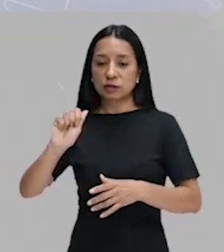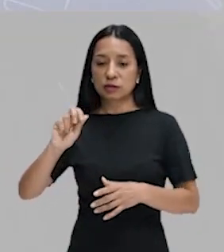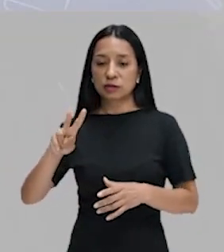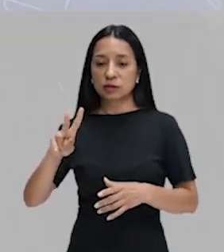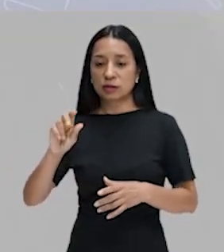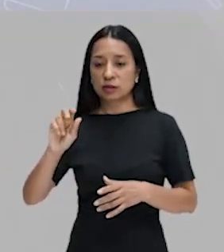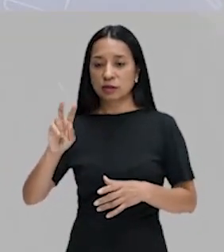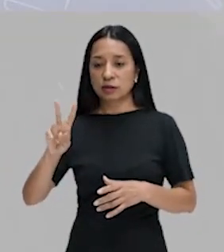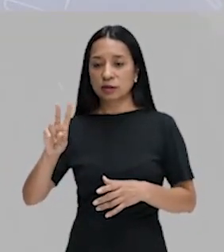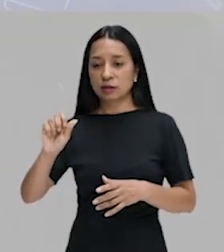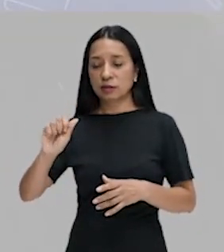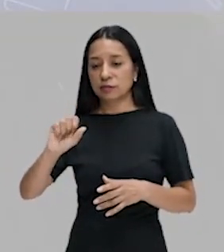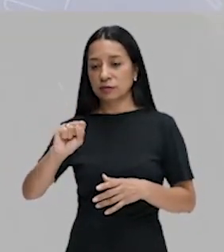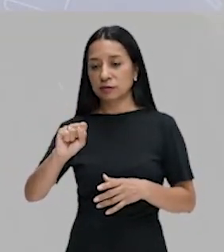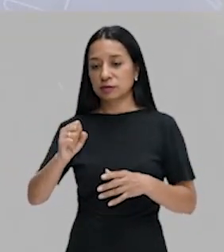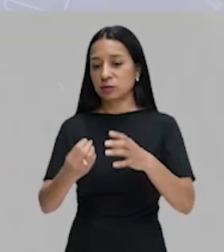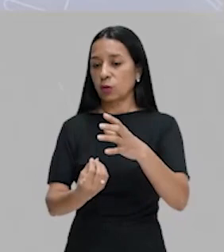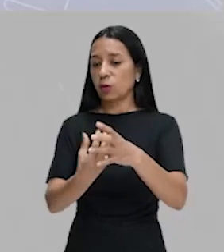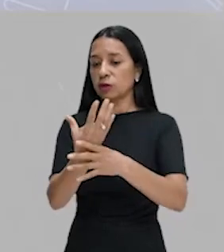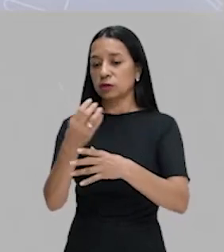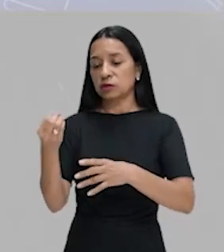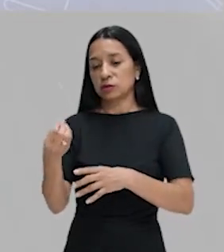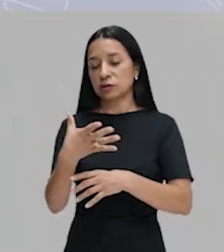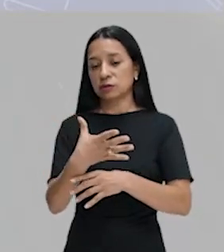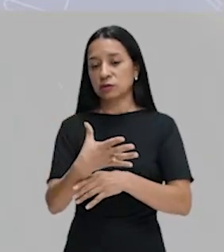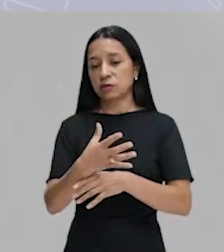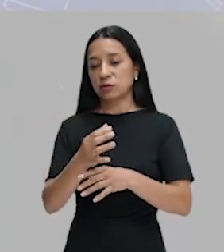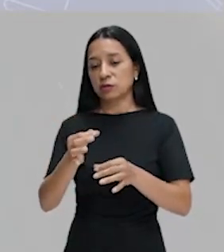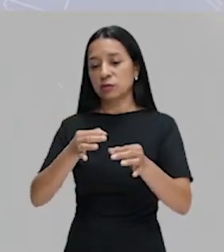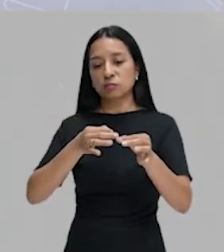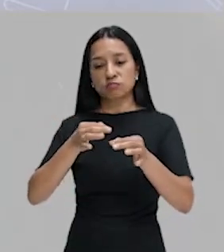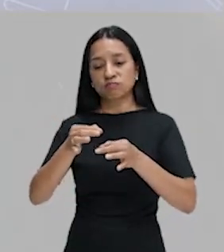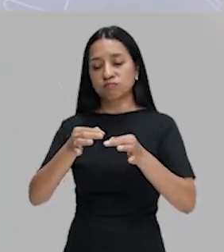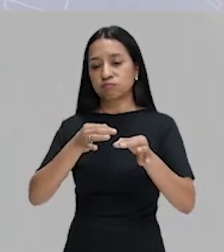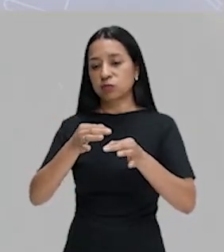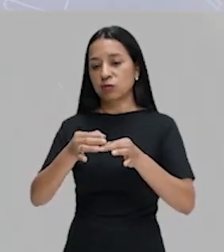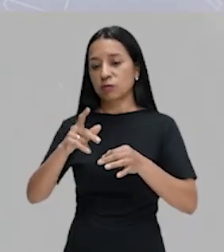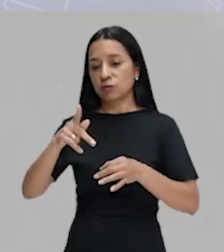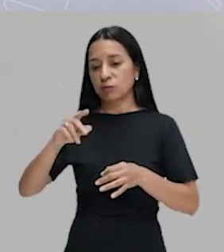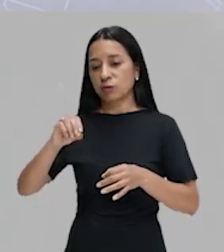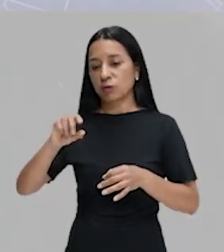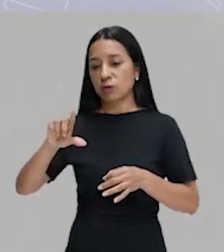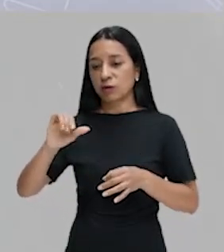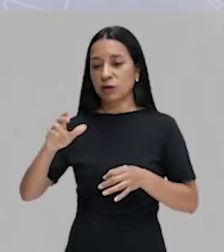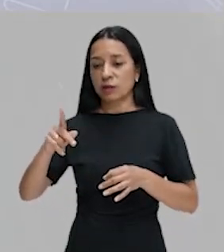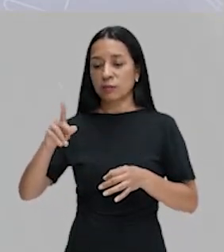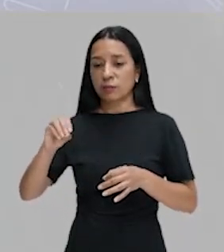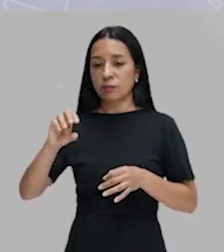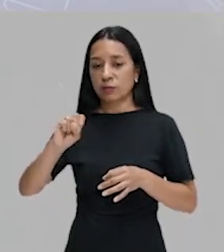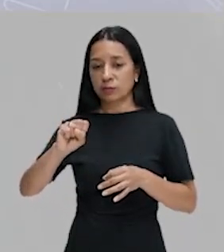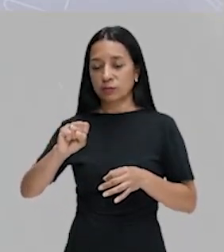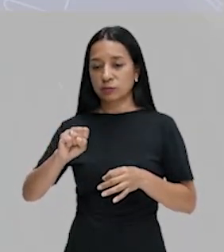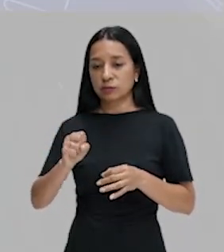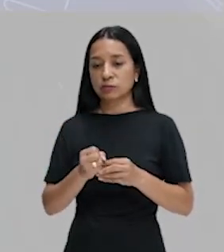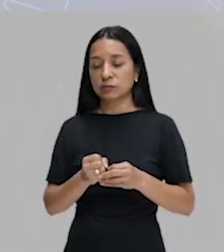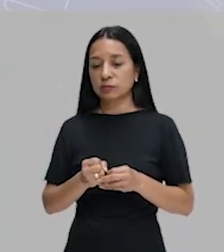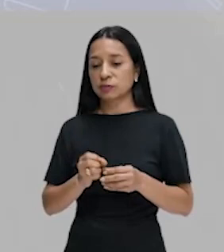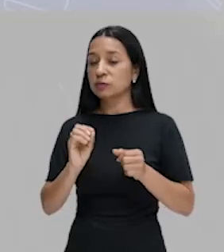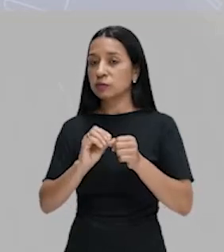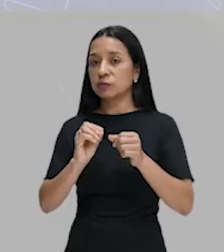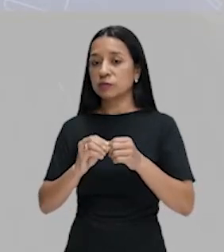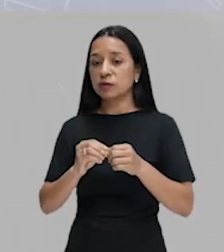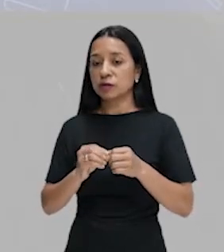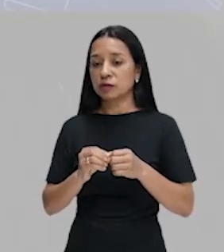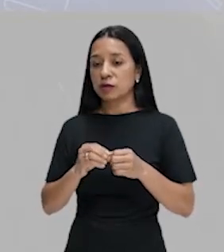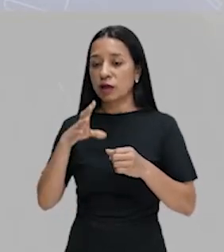vão dar origem a novas formas de pólipo. Tá? Então a gente fez um breve resumo